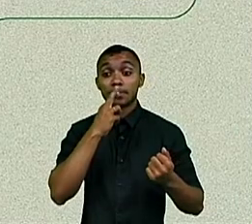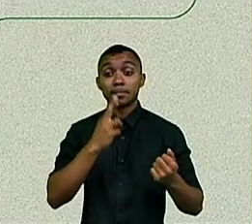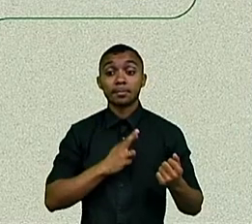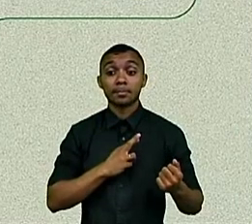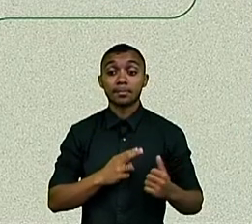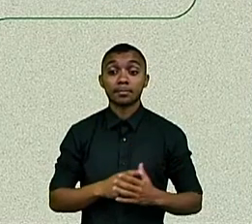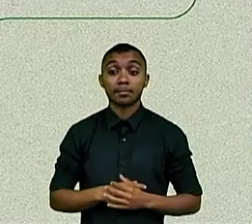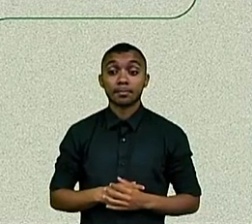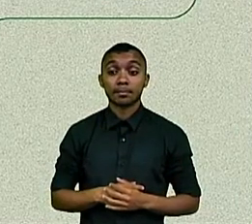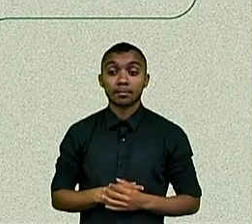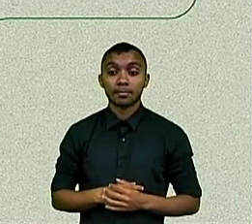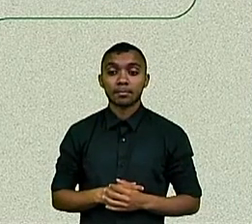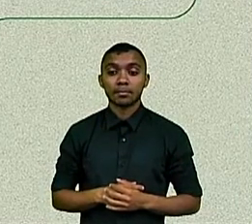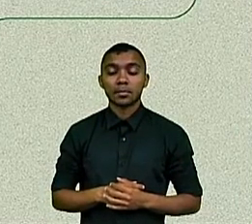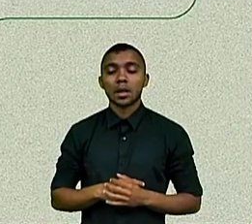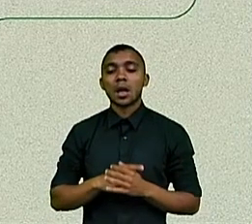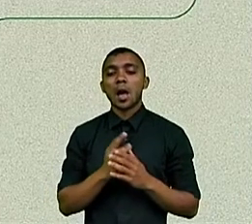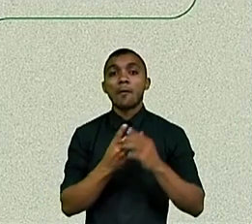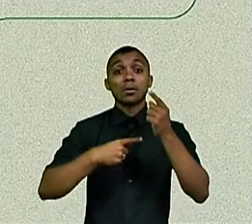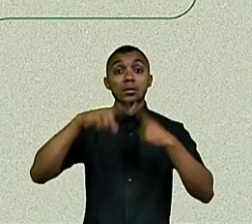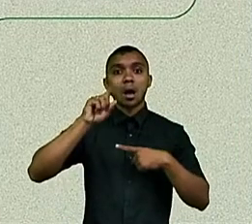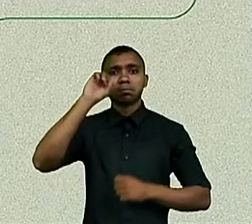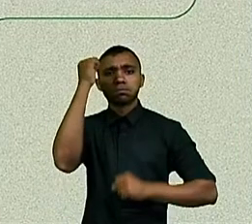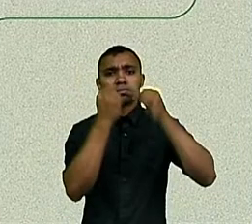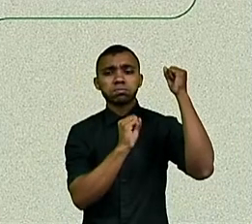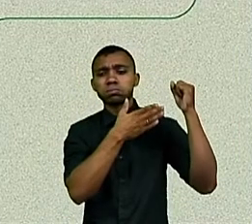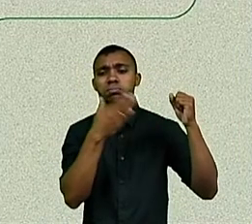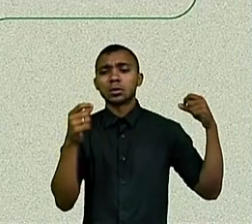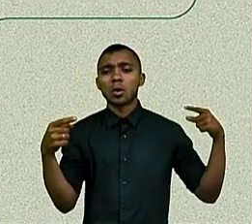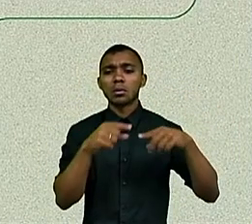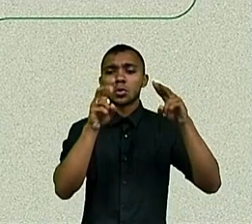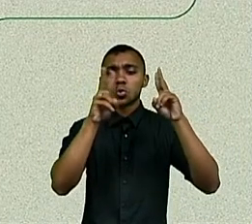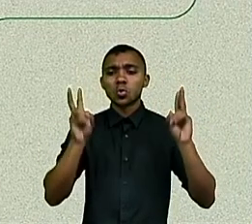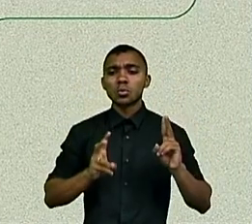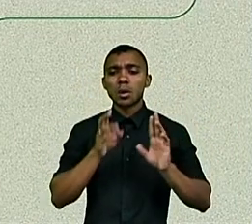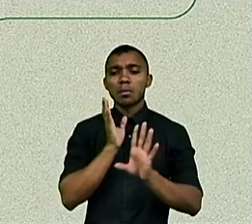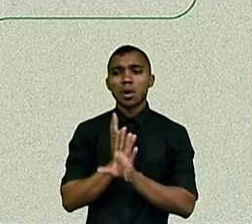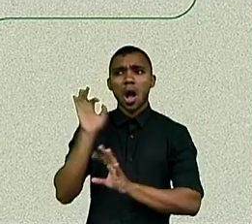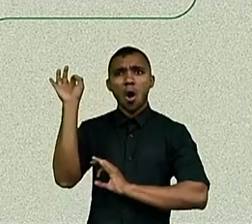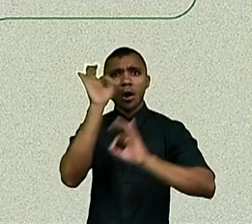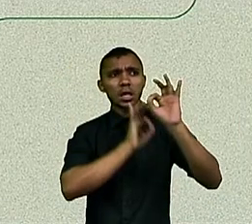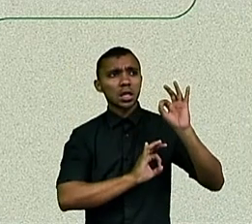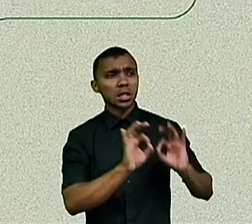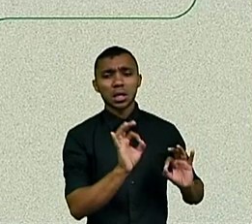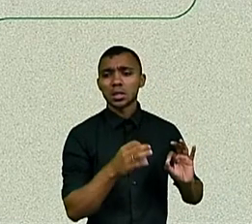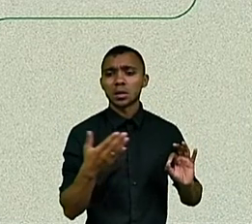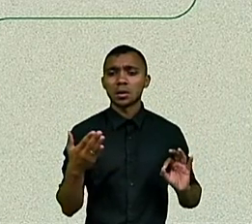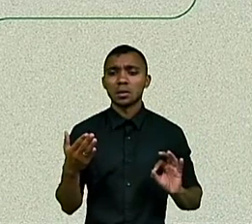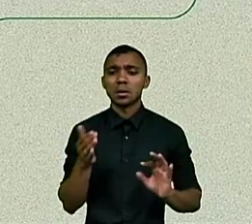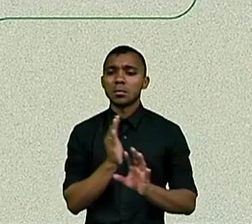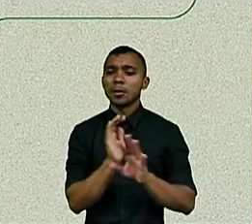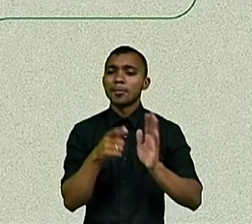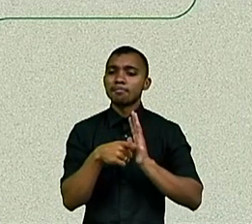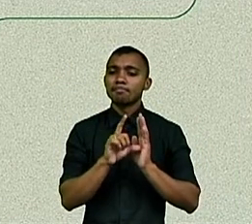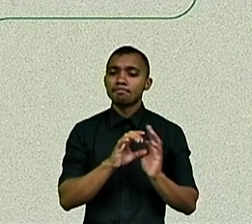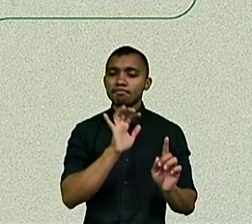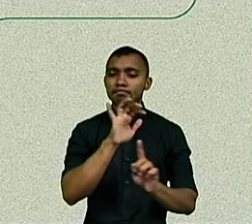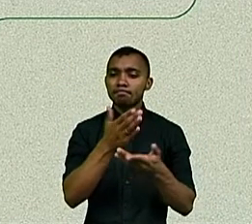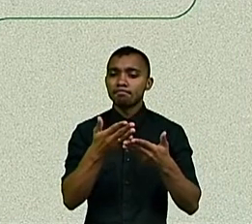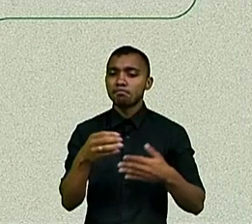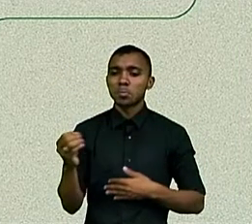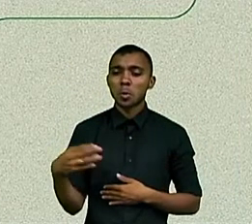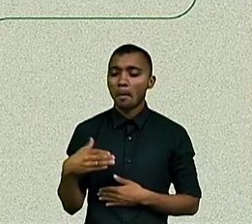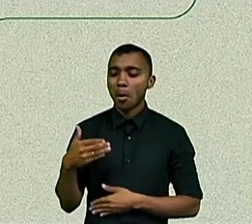a Revolução Industrial está relacionado a republicanização que orientava os novos